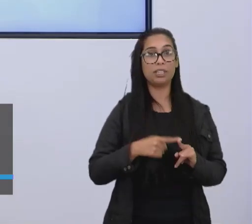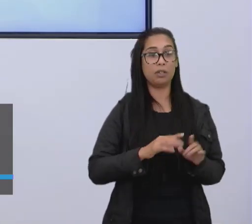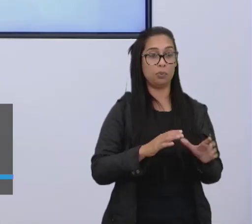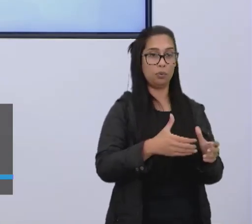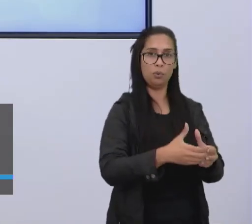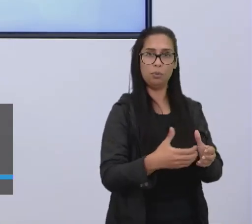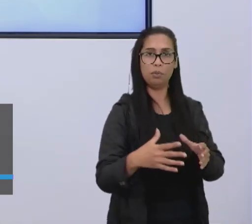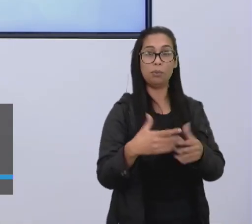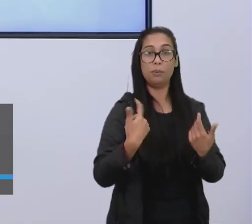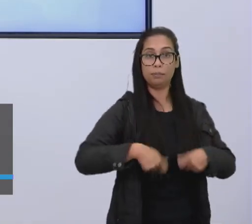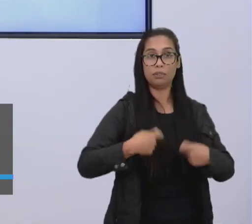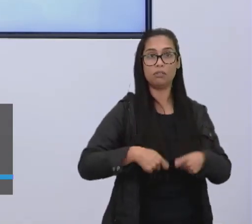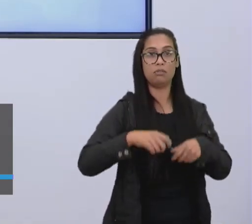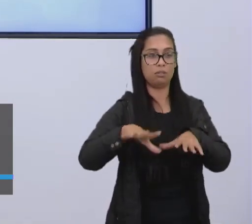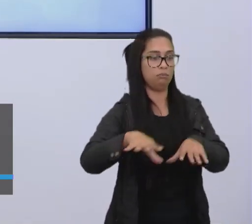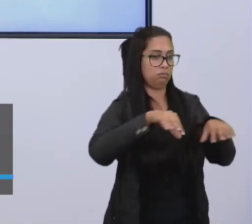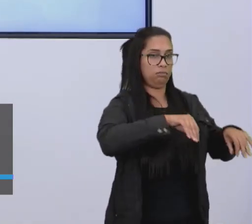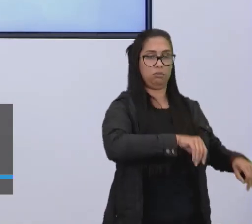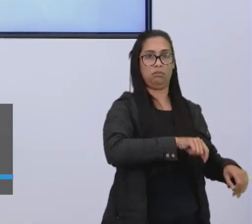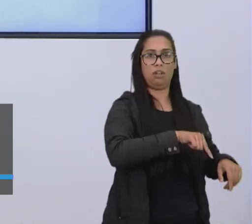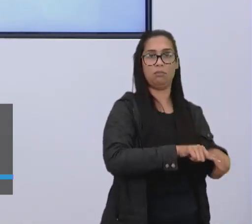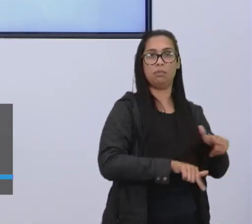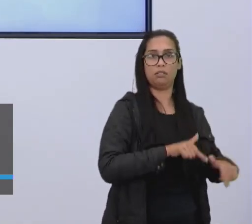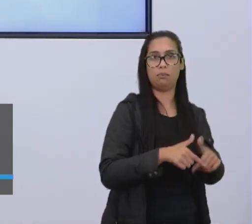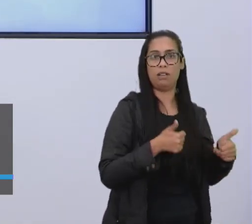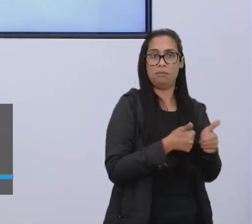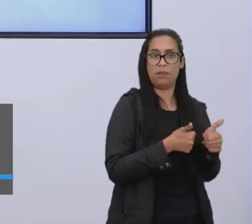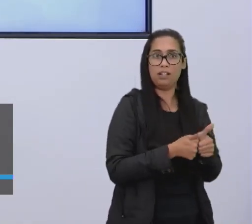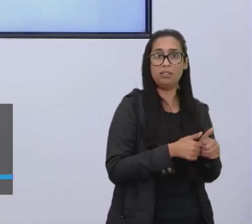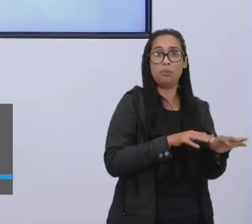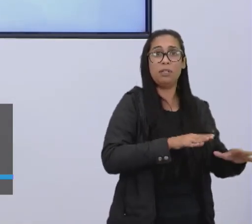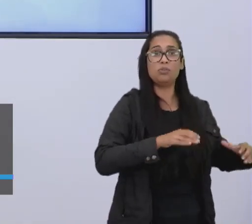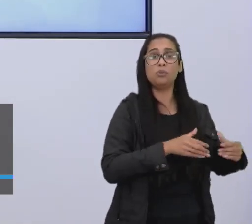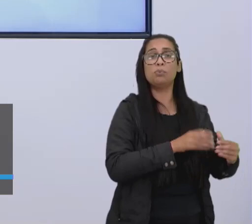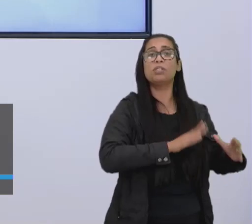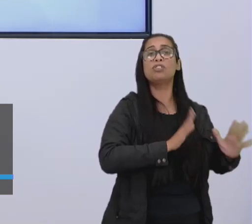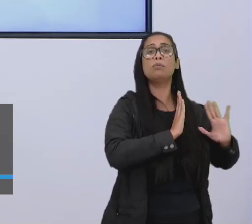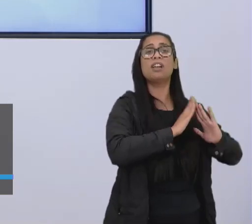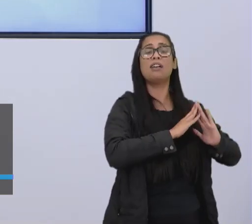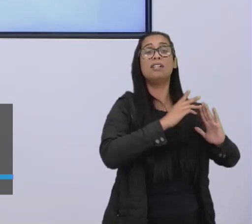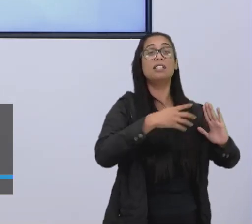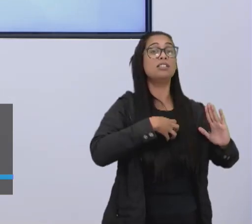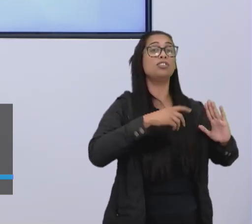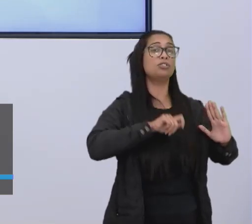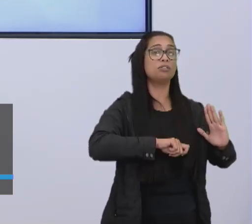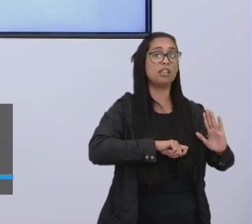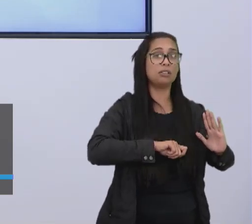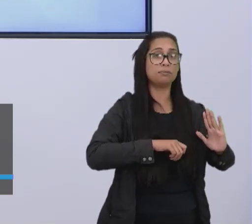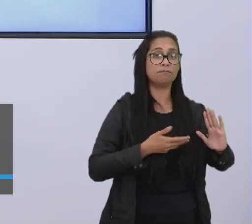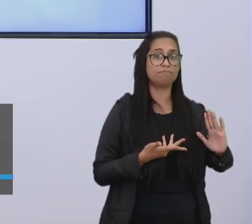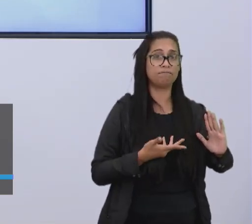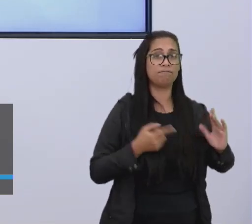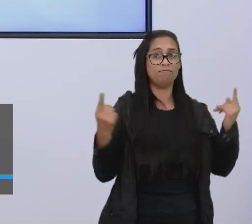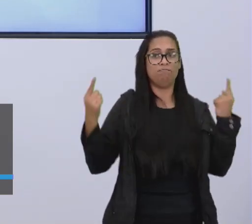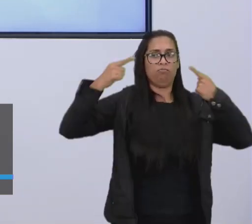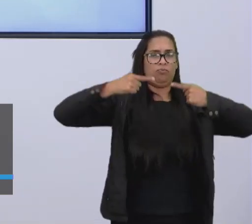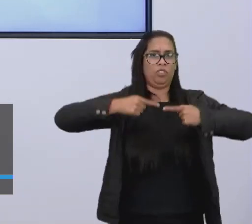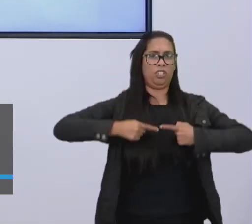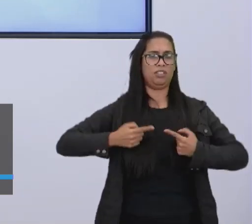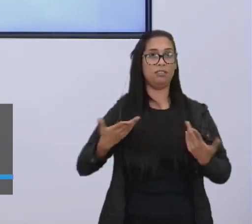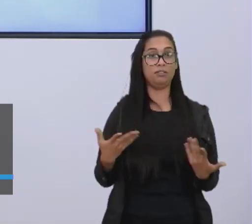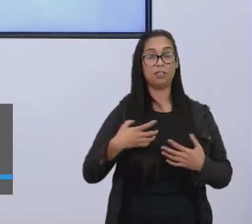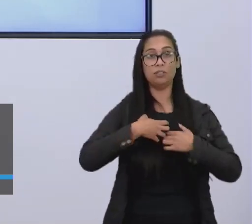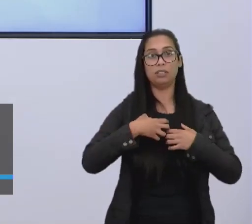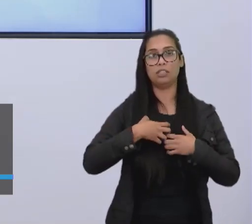estranhamento. Só que, se eu não me coloco no lugar de que, tipo, cara, diferenças e a mudança é